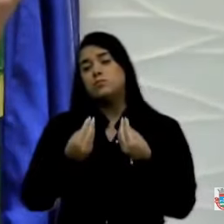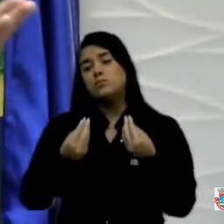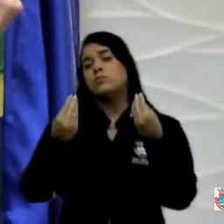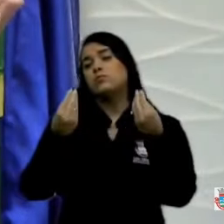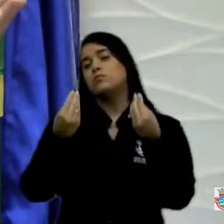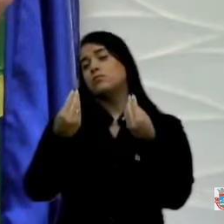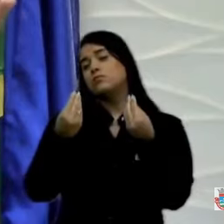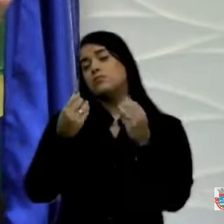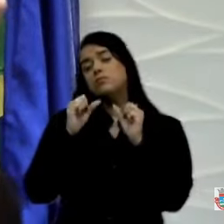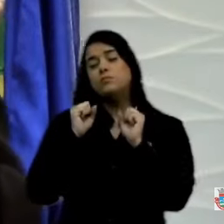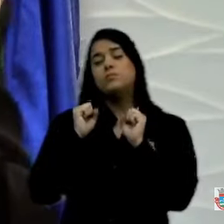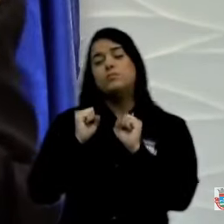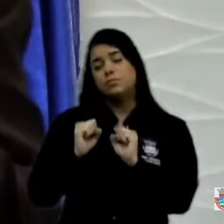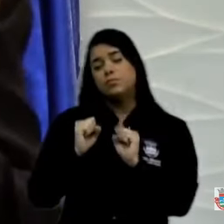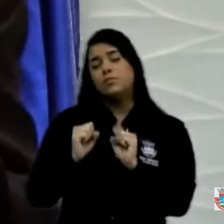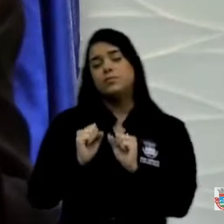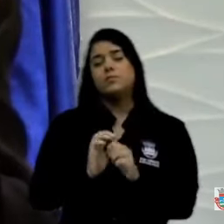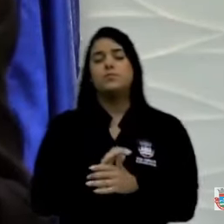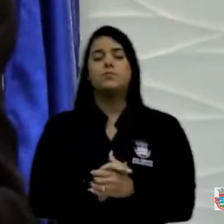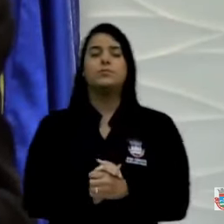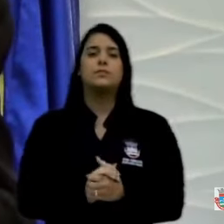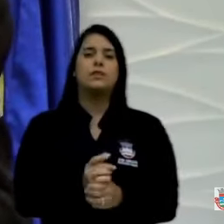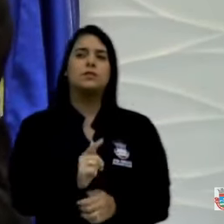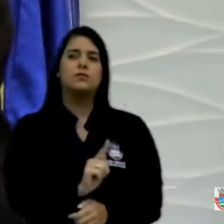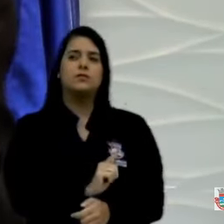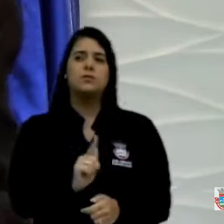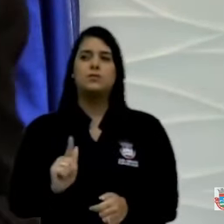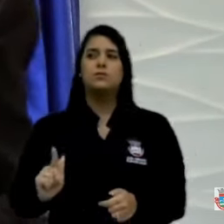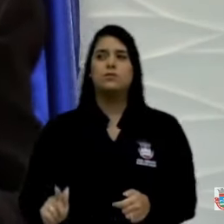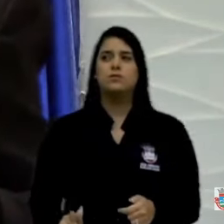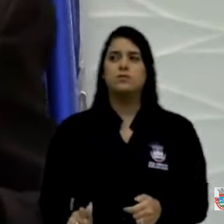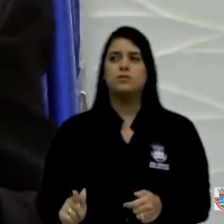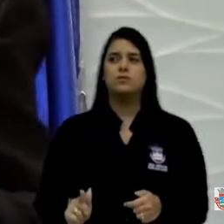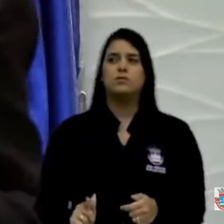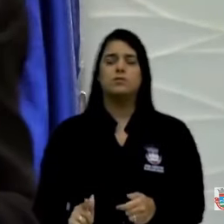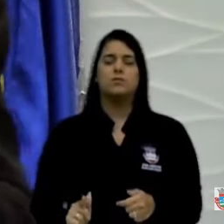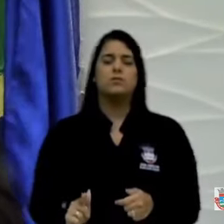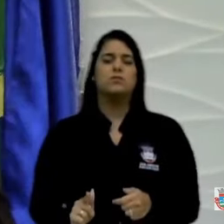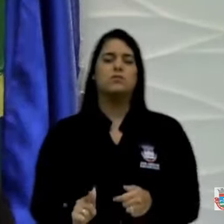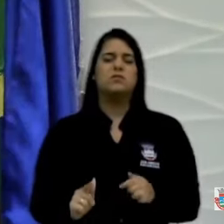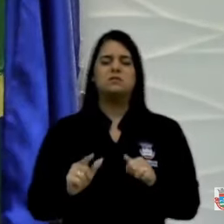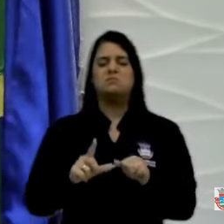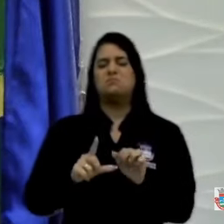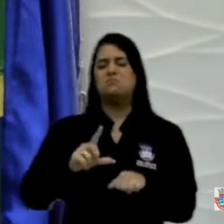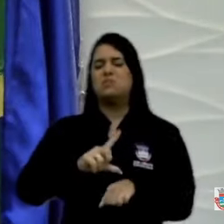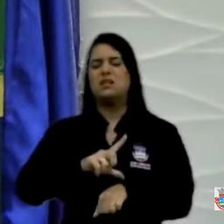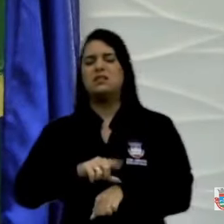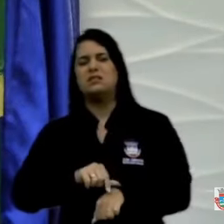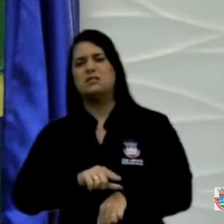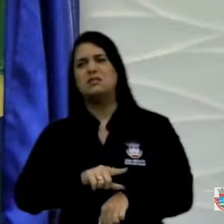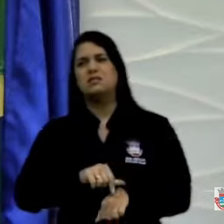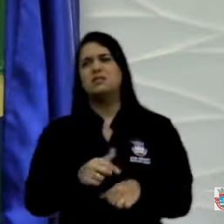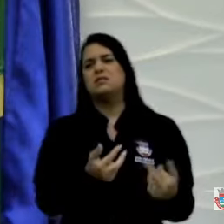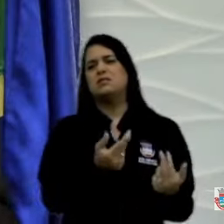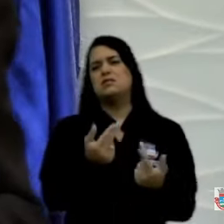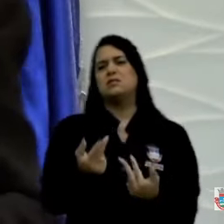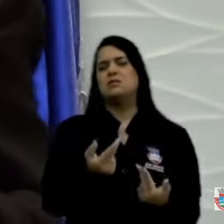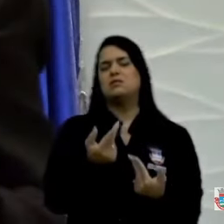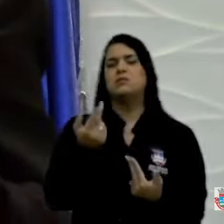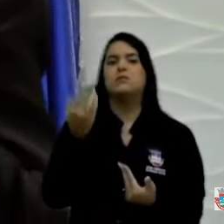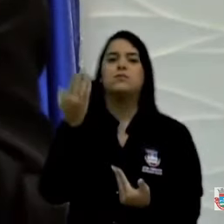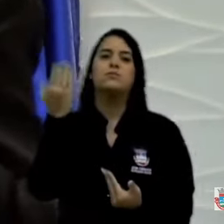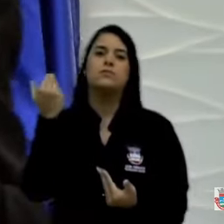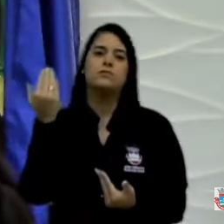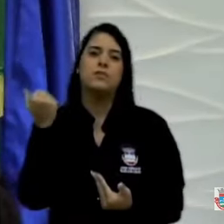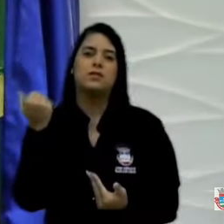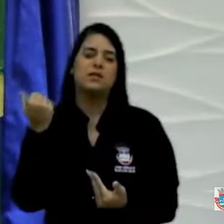se pode defender um governo de retrocesso como foi o governo passado. É simplesmente